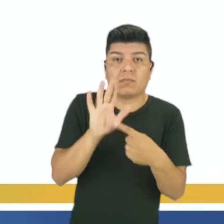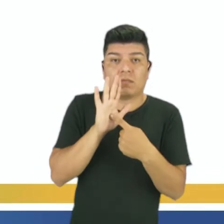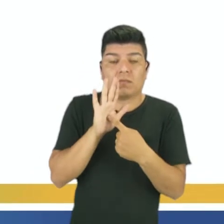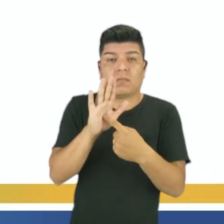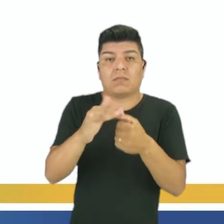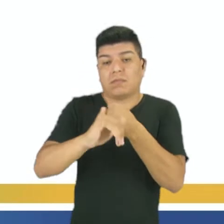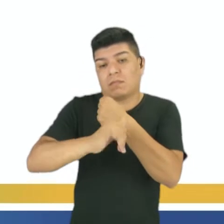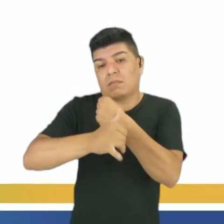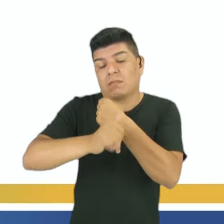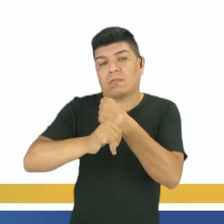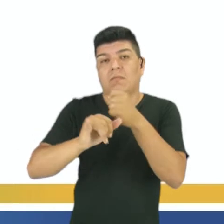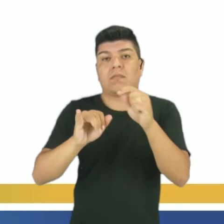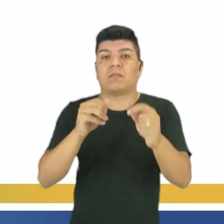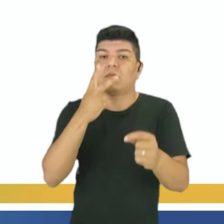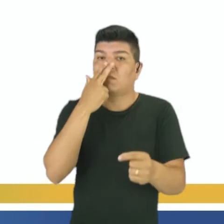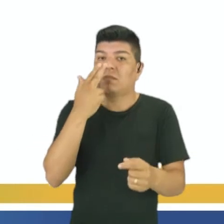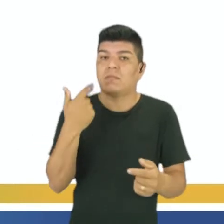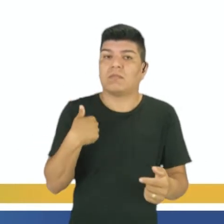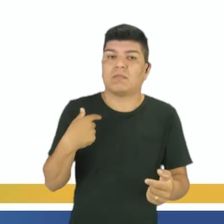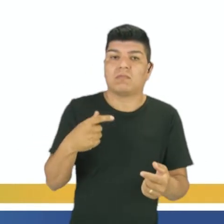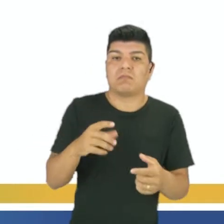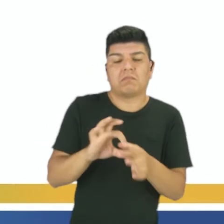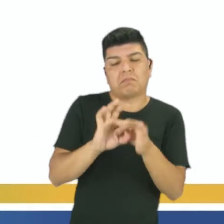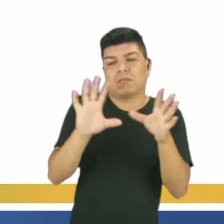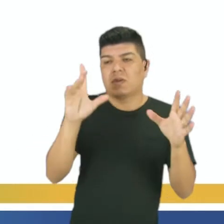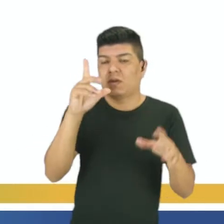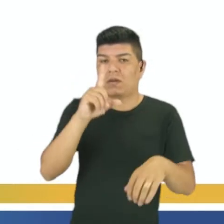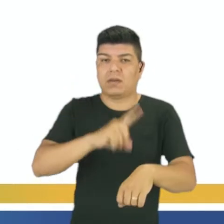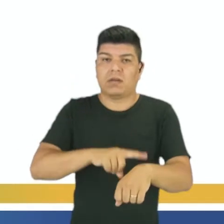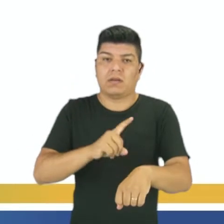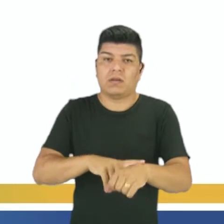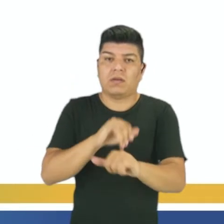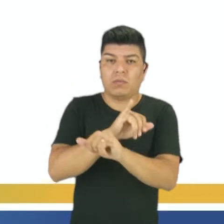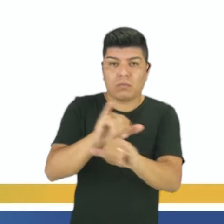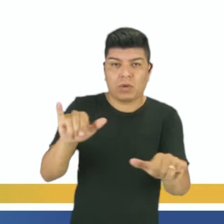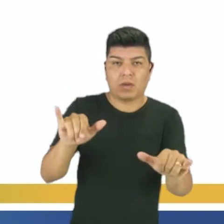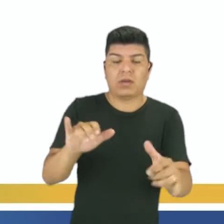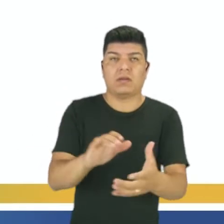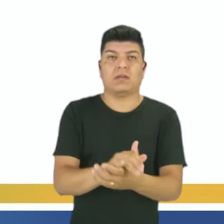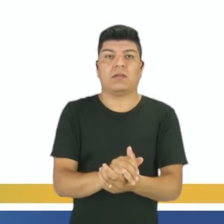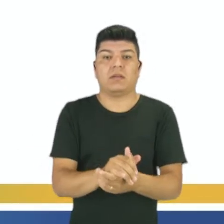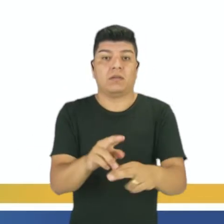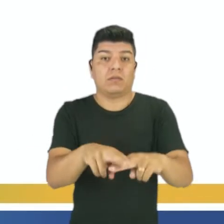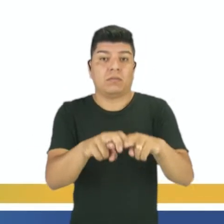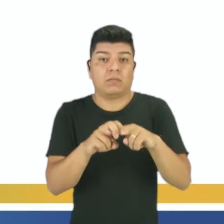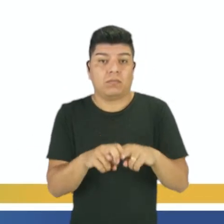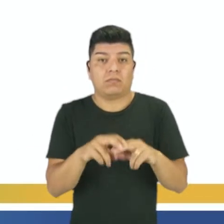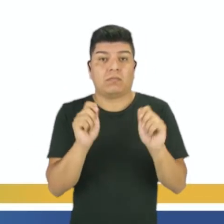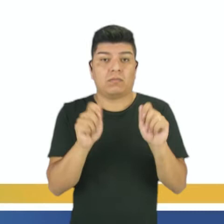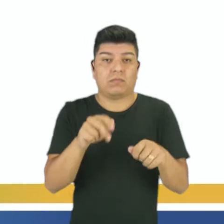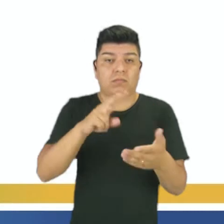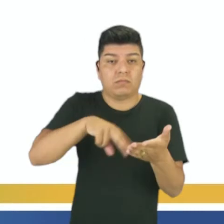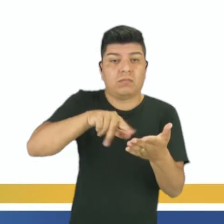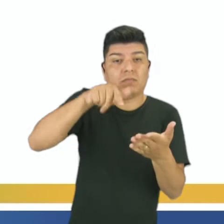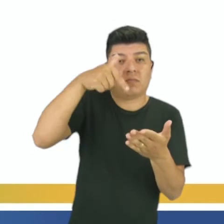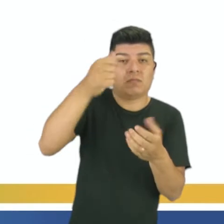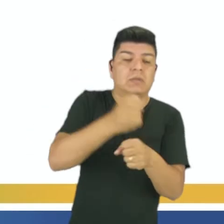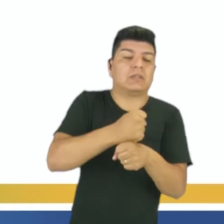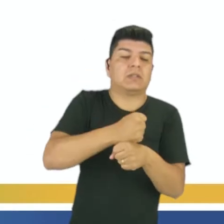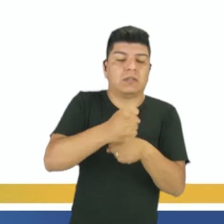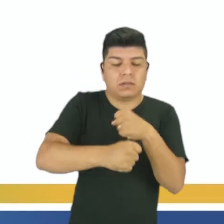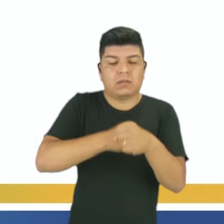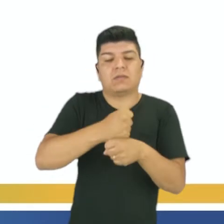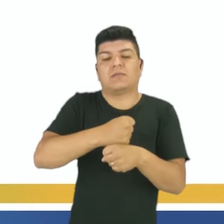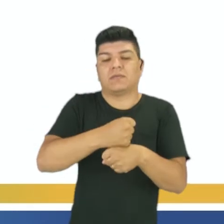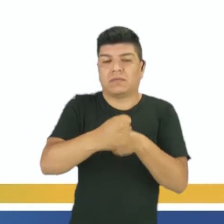da crônica, ela fica atemporal quando ela é publicada. Por isso ela pode ser lida depois de vários anos e